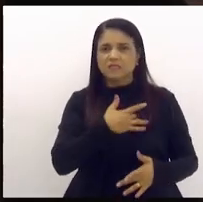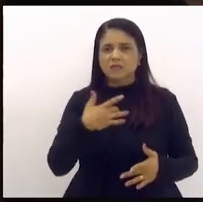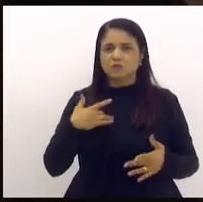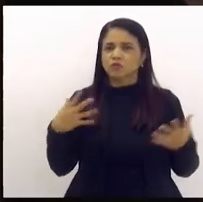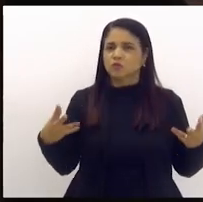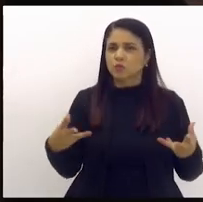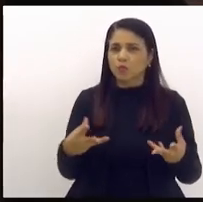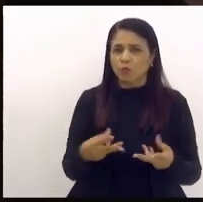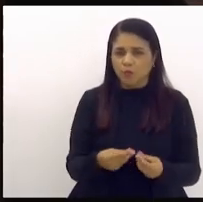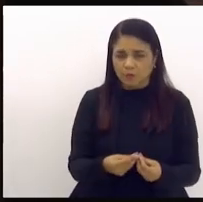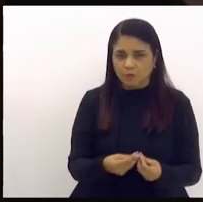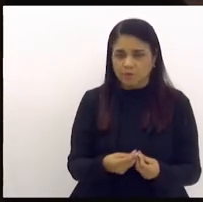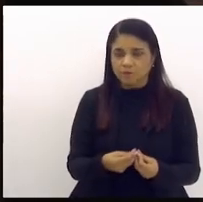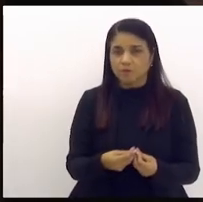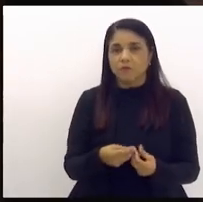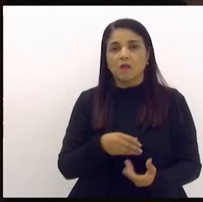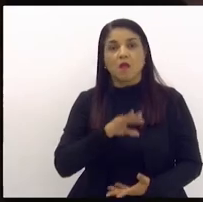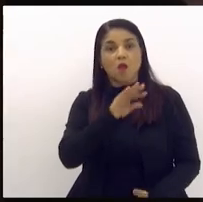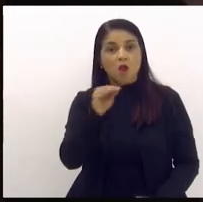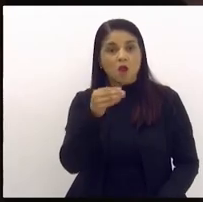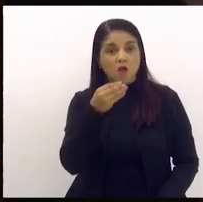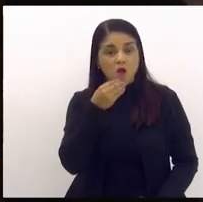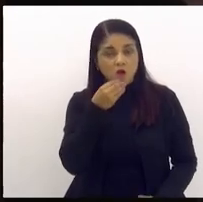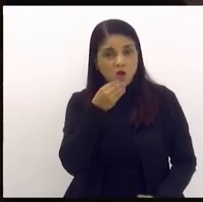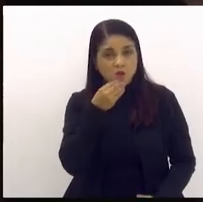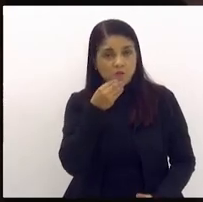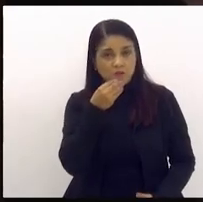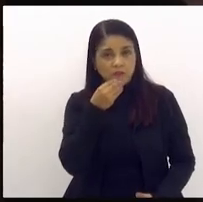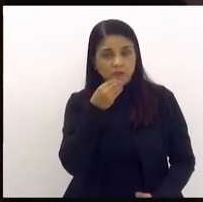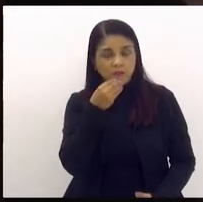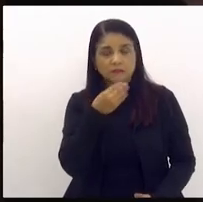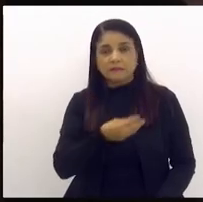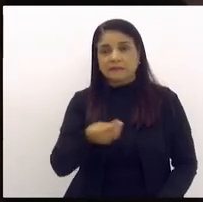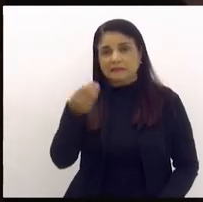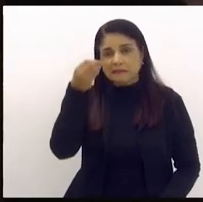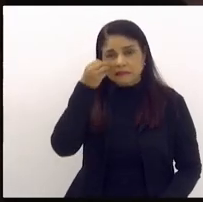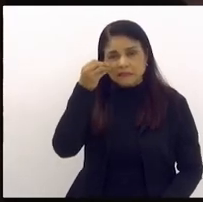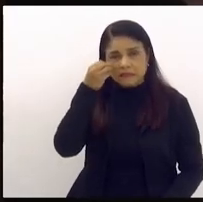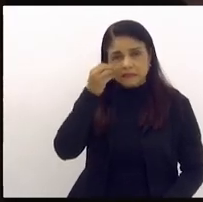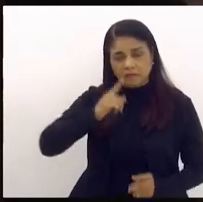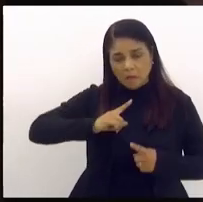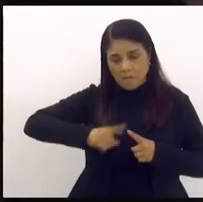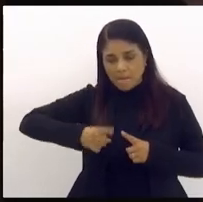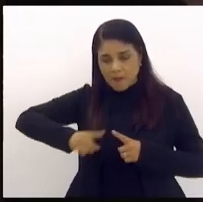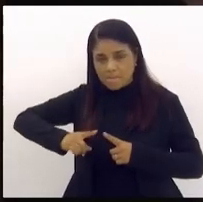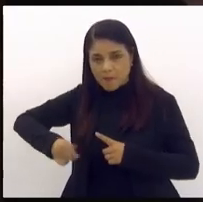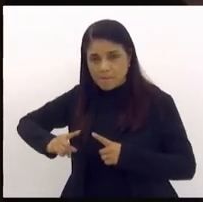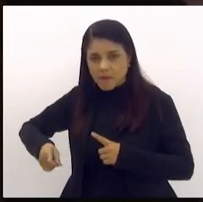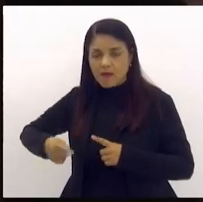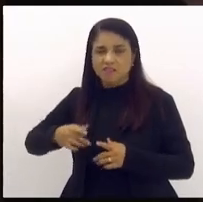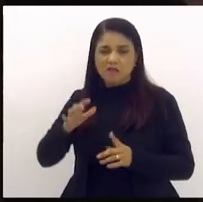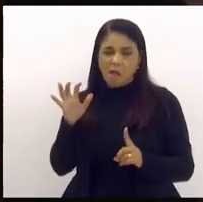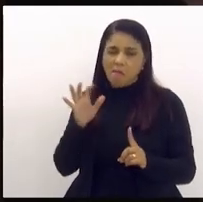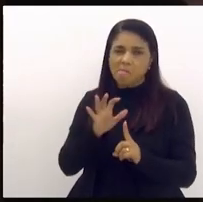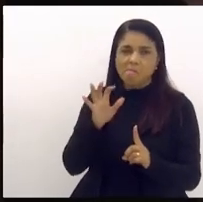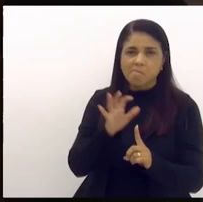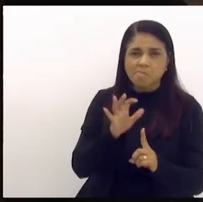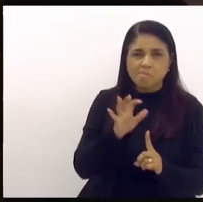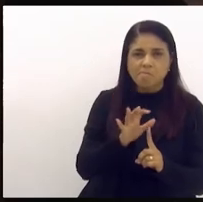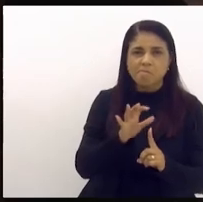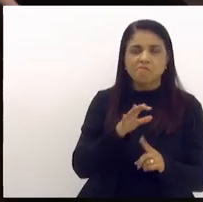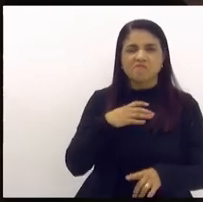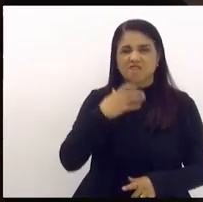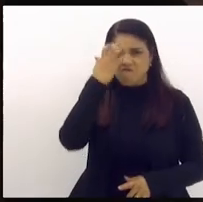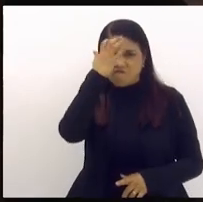qualidade. E nessas oportunidades, em que pese todas as tentativas de retaliação, de ameacinhas, de